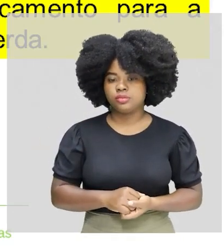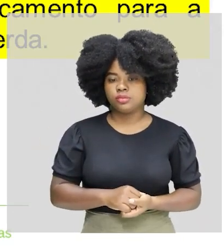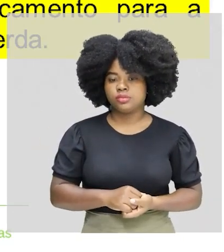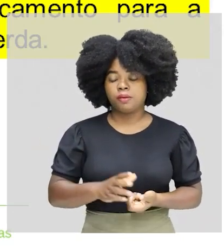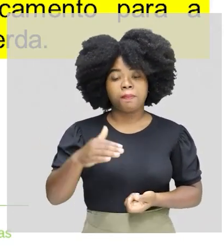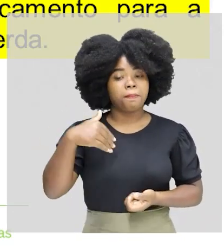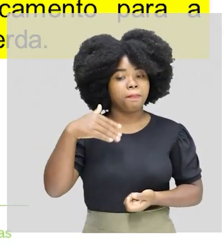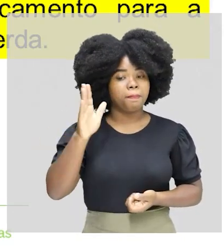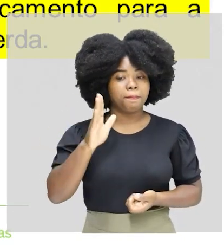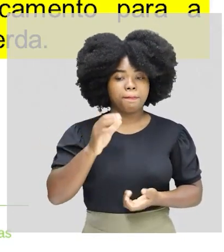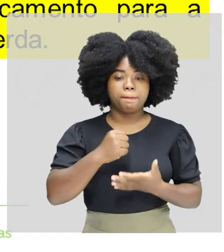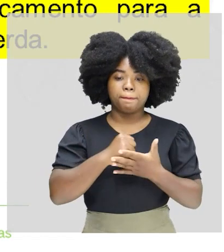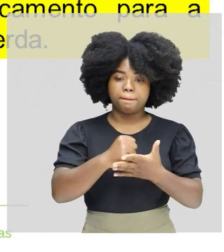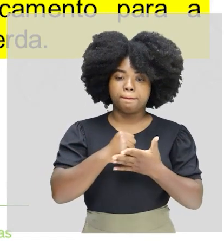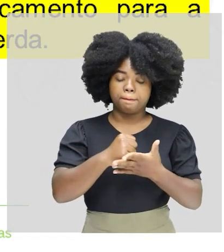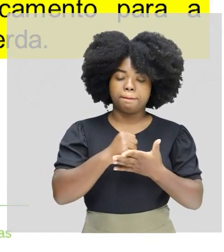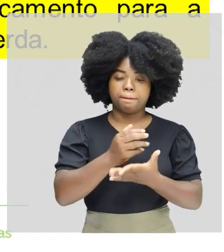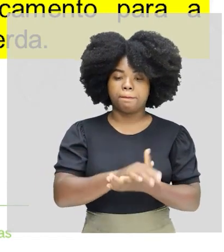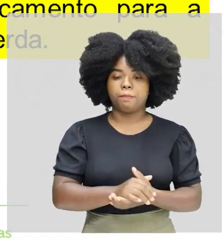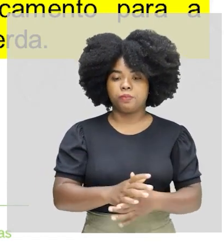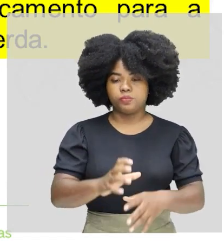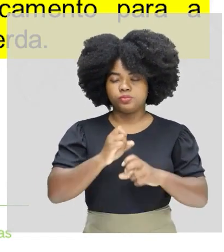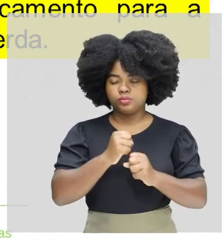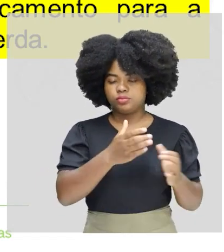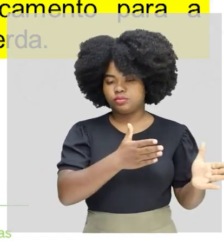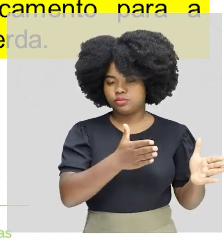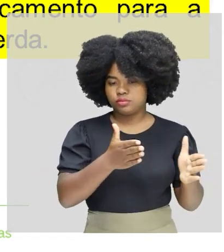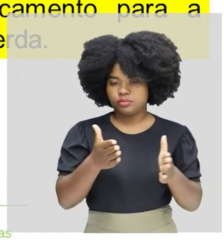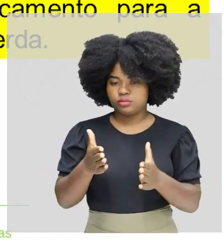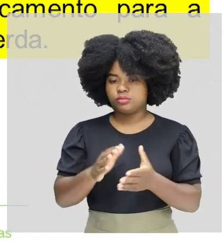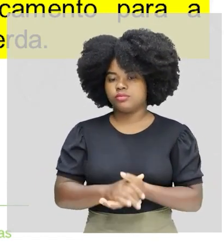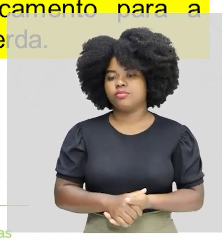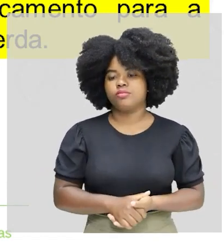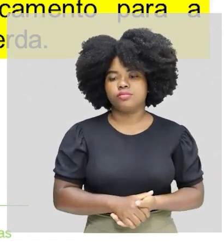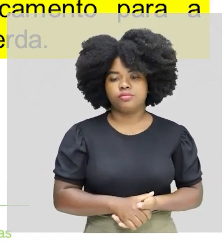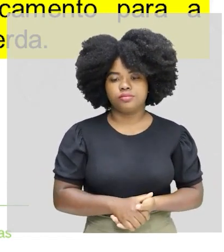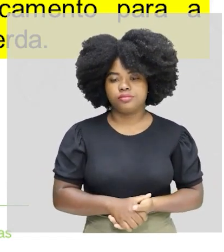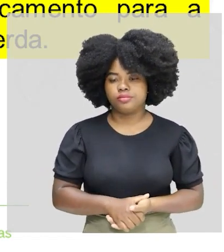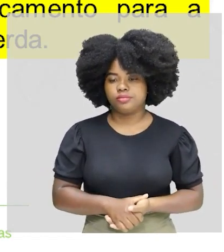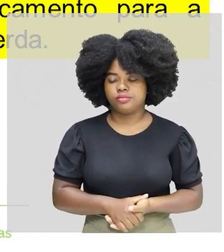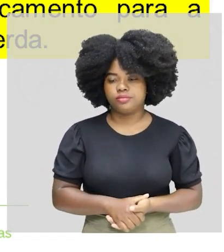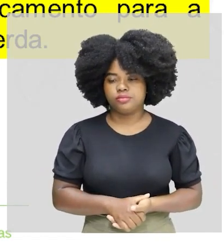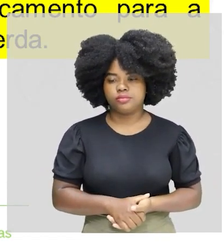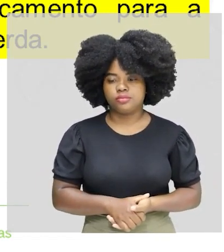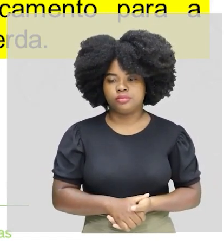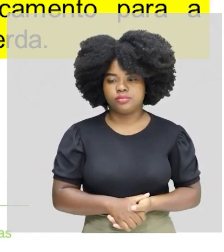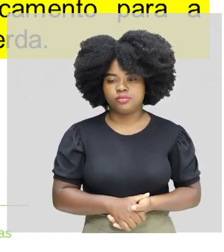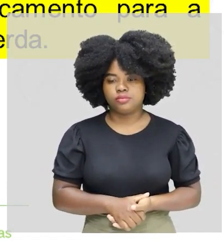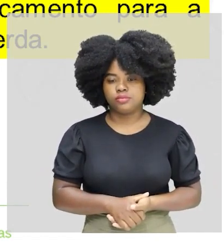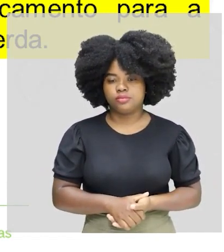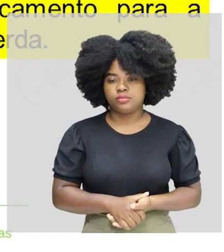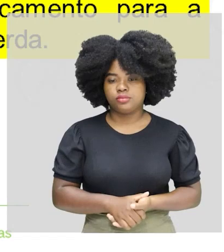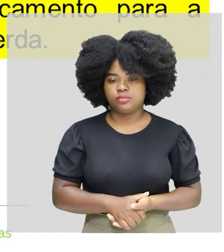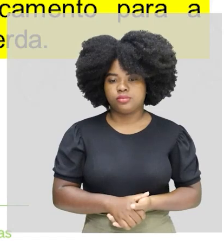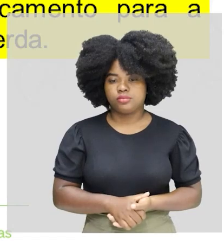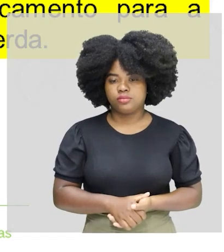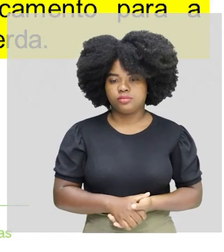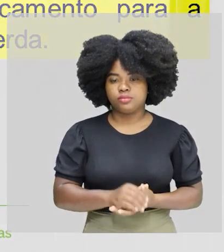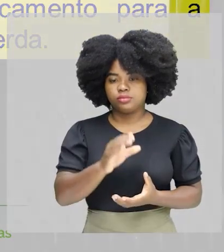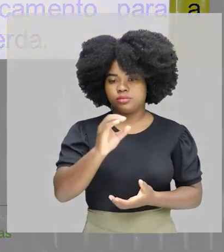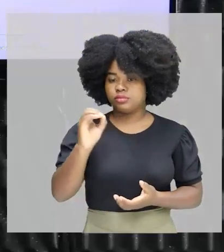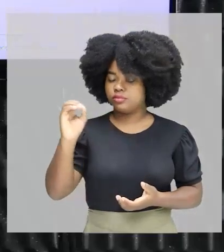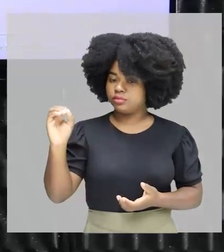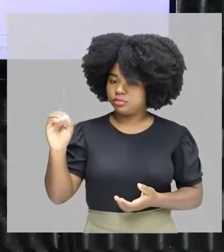mais eficiente no processo de lavagem, certo? O ácido